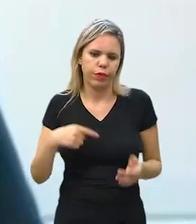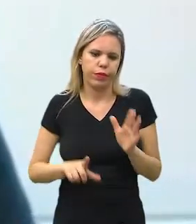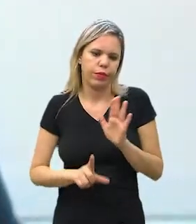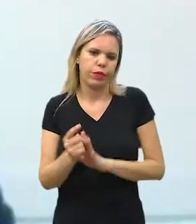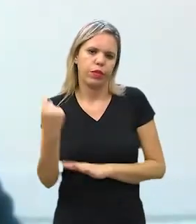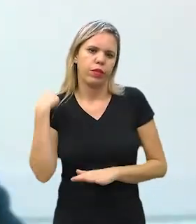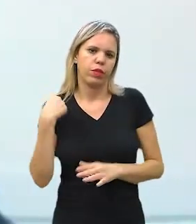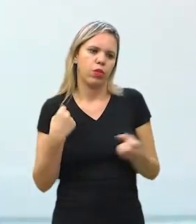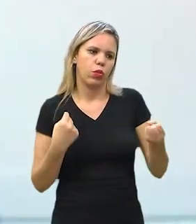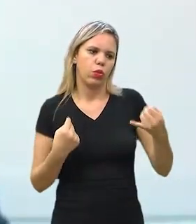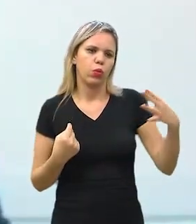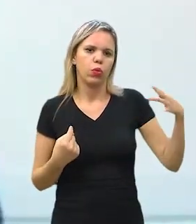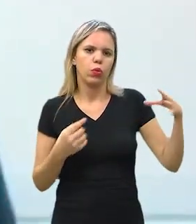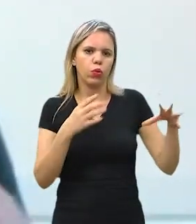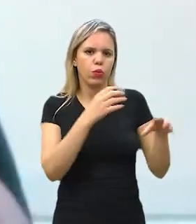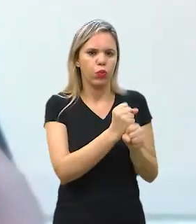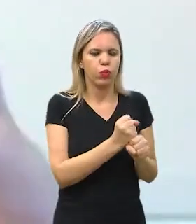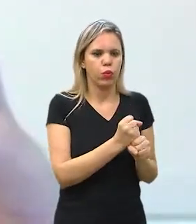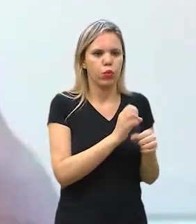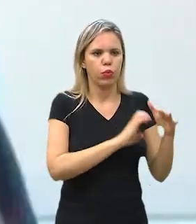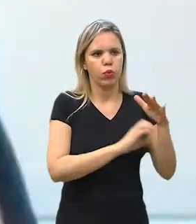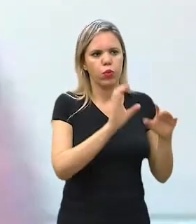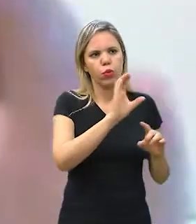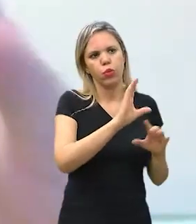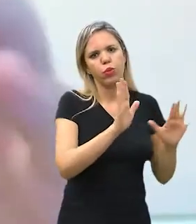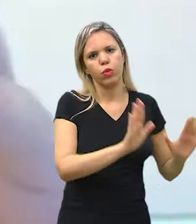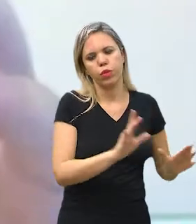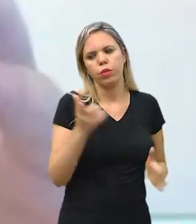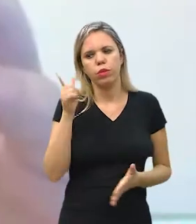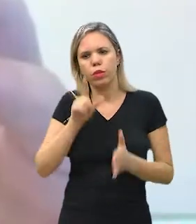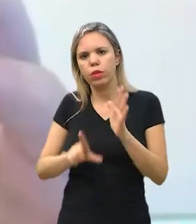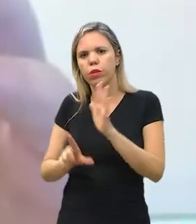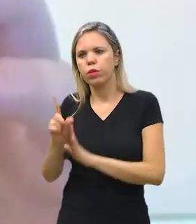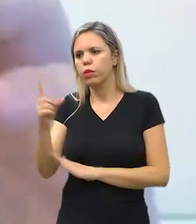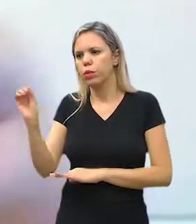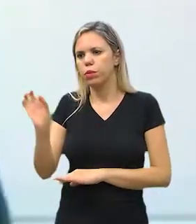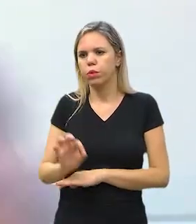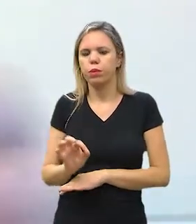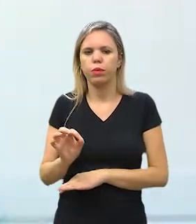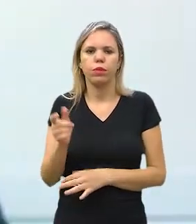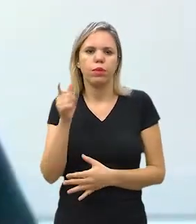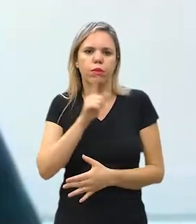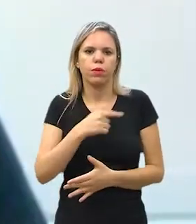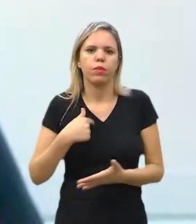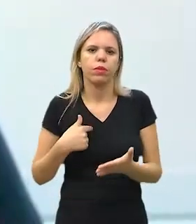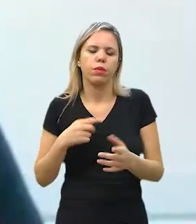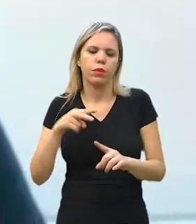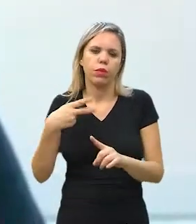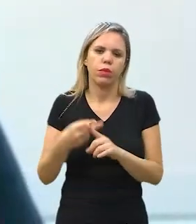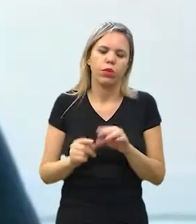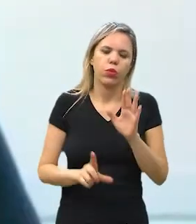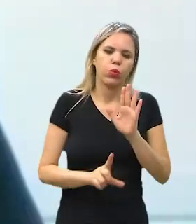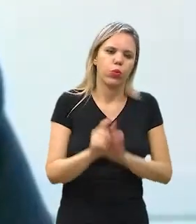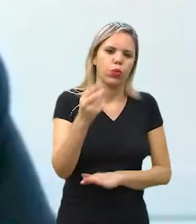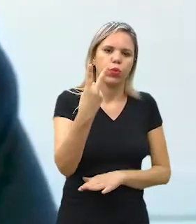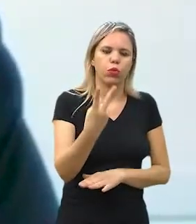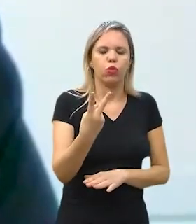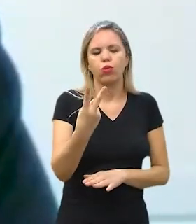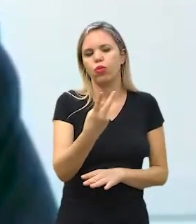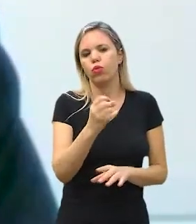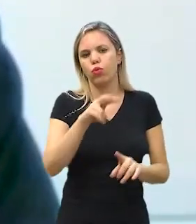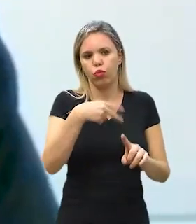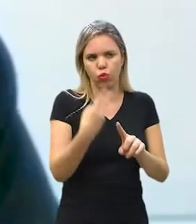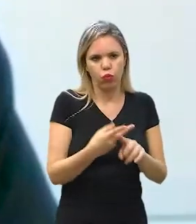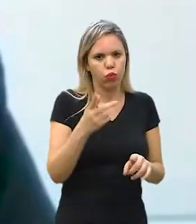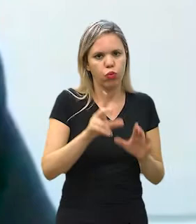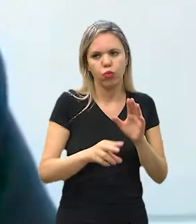um exemplo, eu faturava X com uma grande empresa e ganhava 10%. Eu passei a